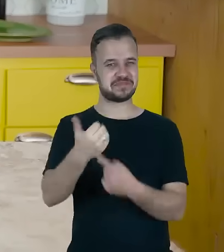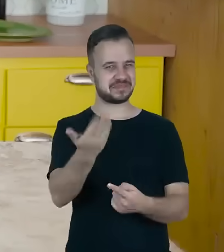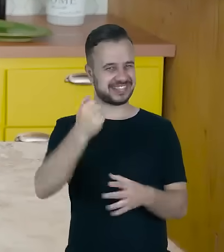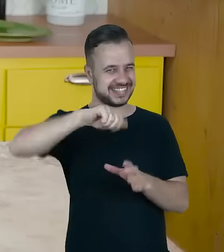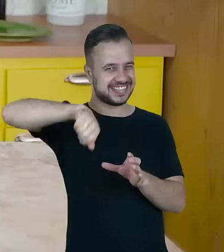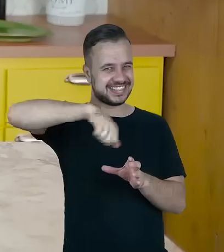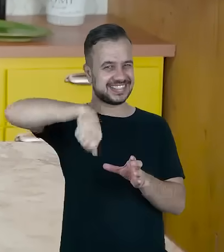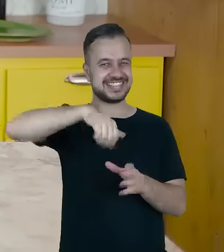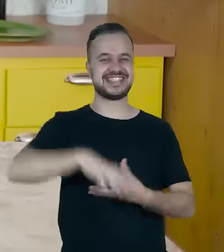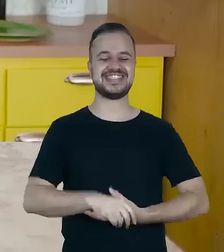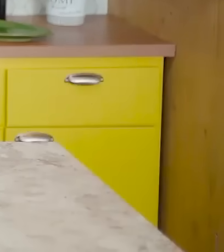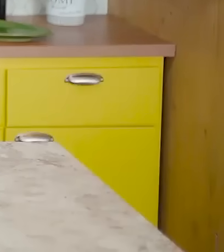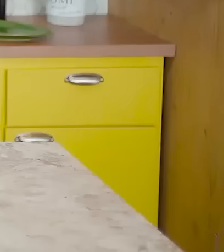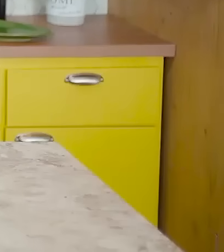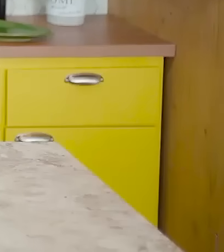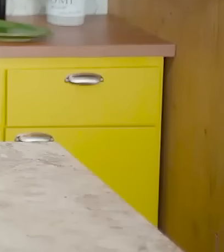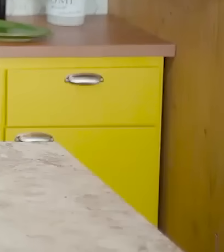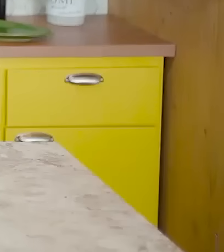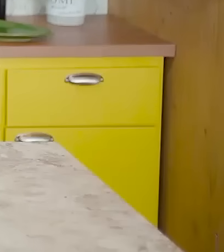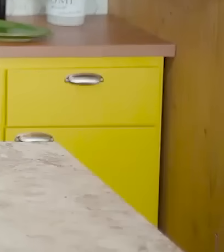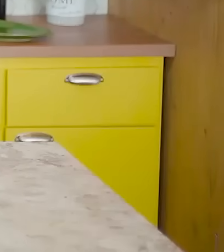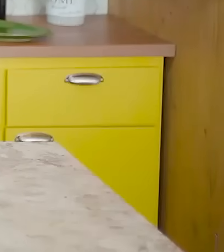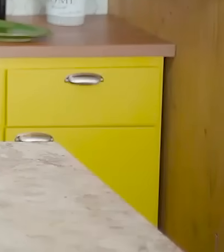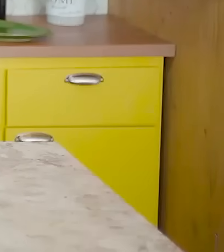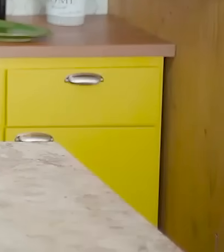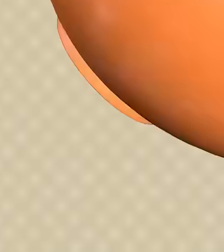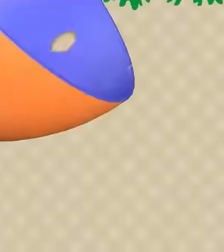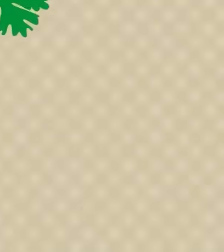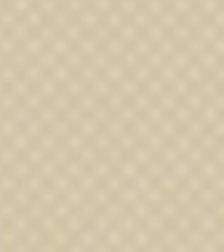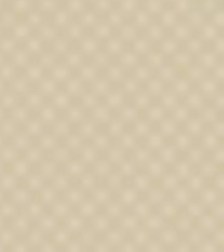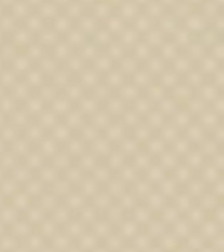Então, já clica aí no gostei e vamos para a receita.